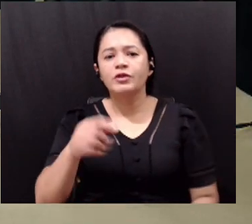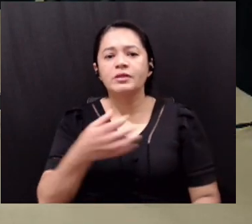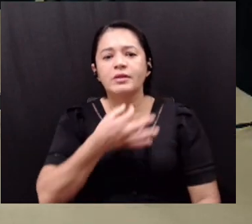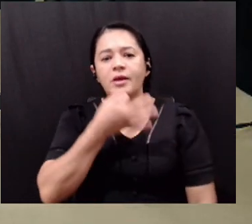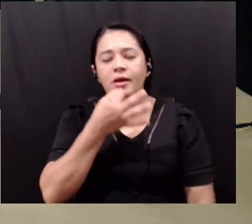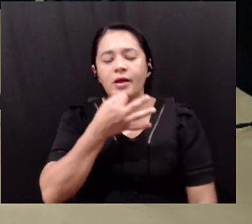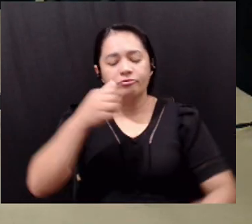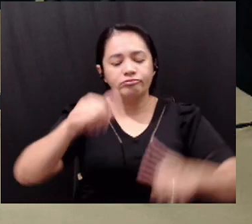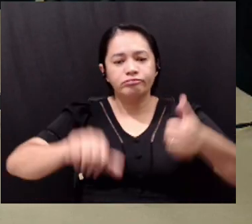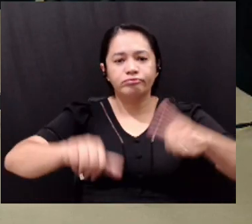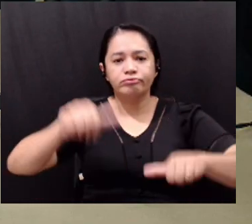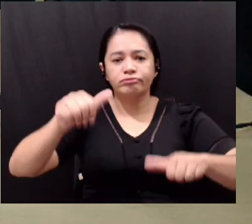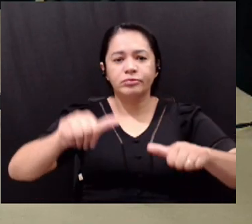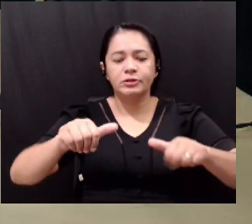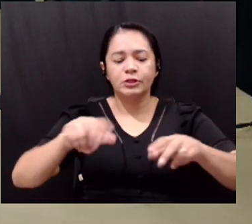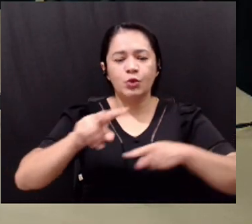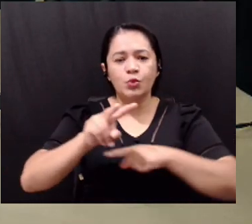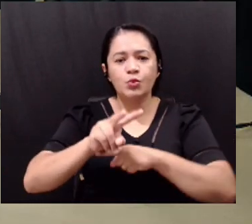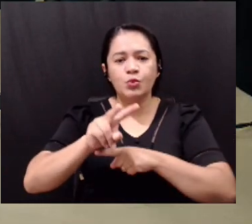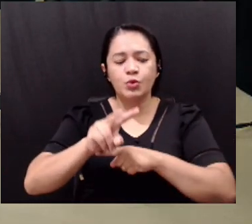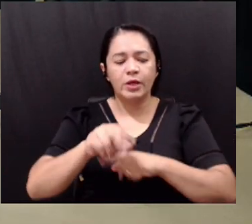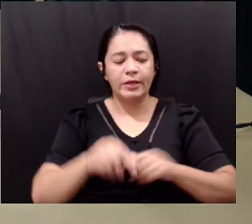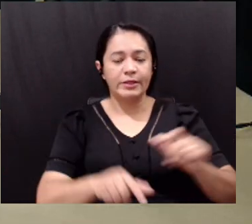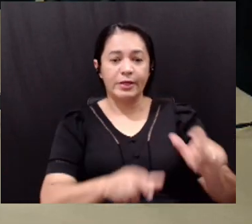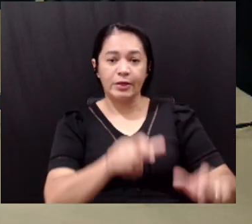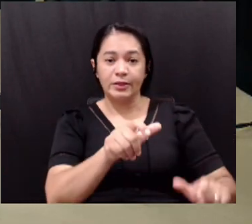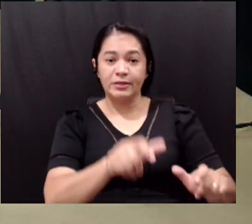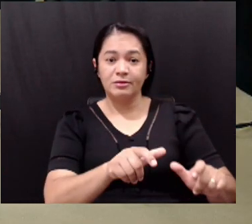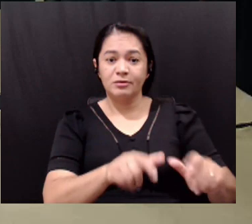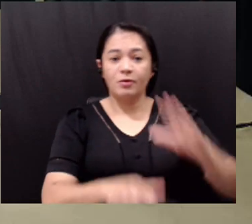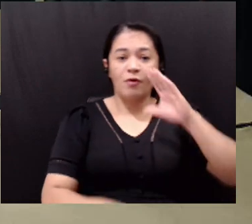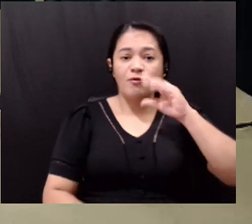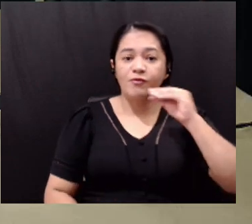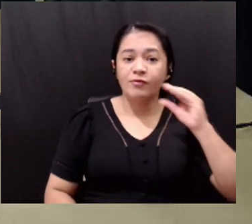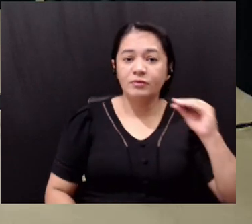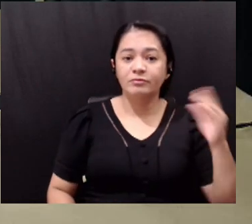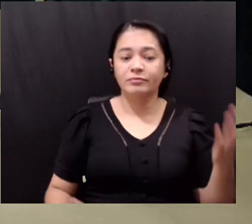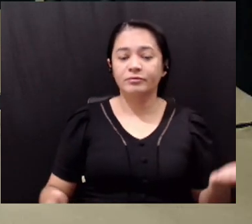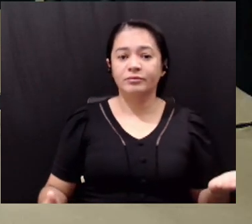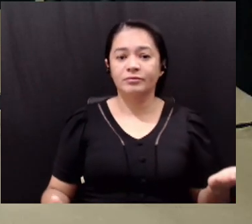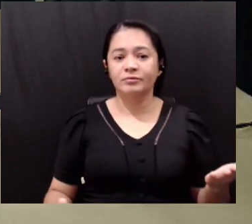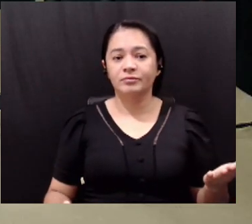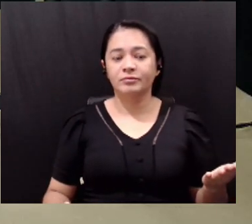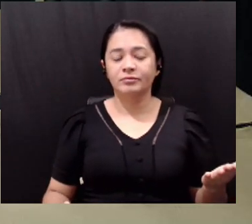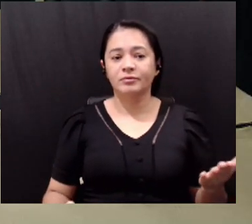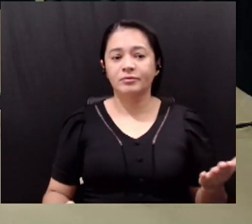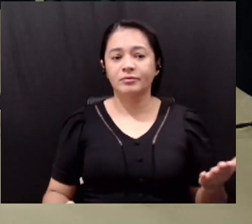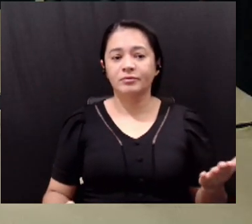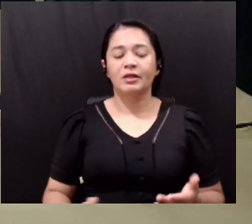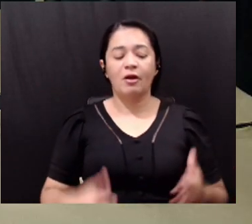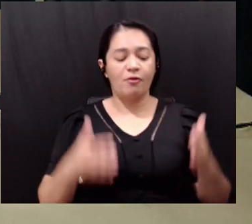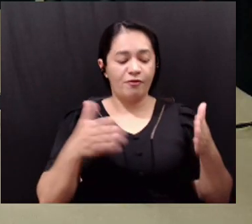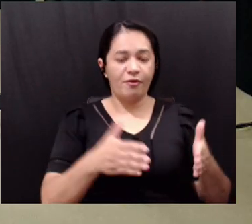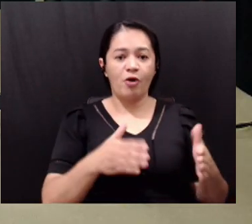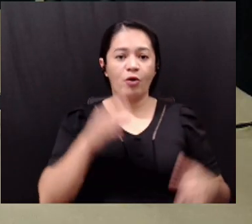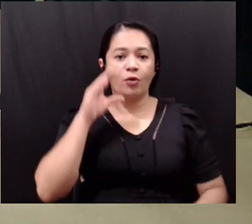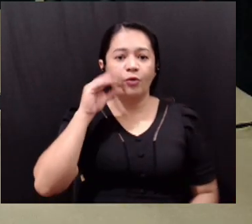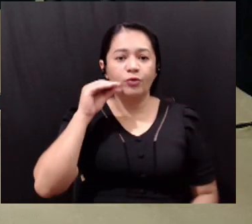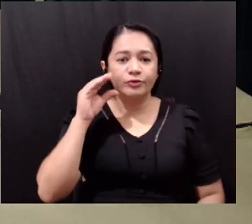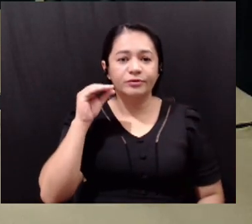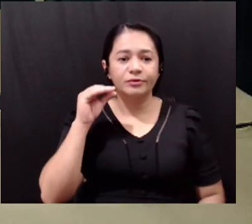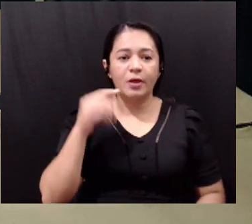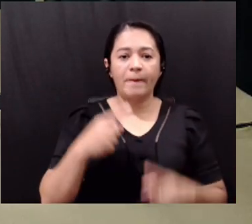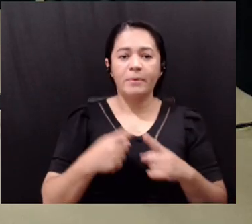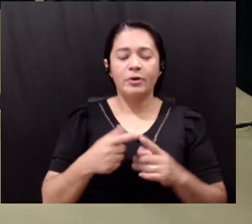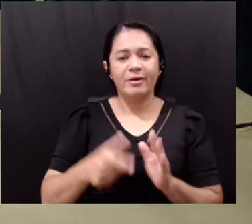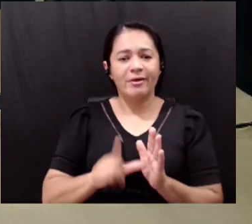esse cuidado que o Ministério do Trabalho destina ao trabalhador? Antigamente não era assim, hoje a gente já